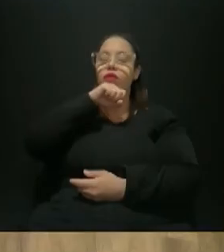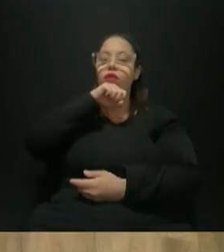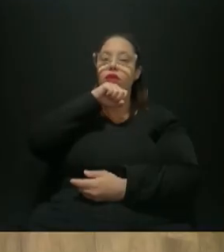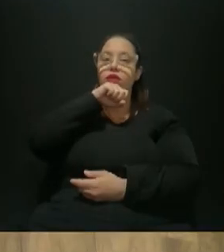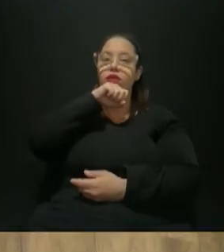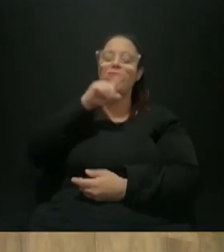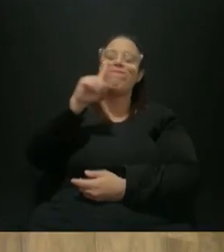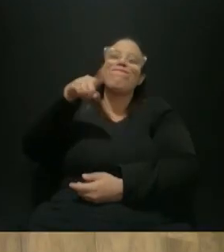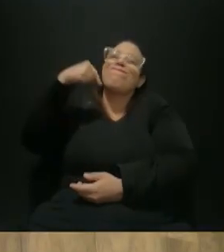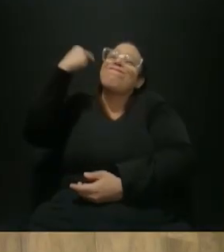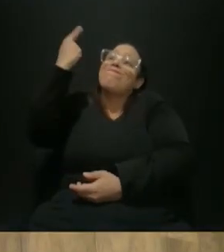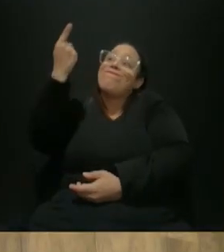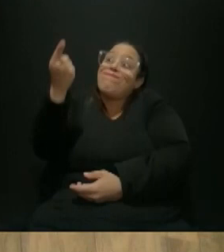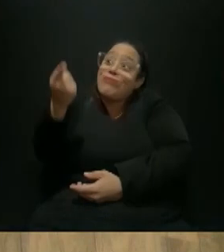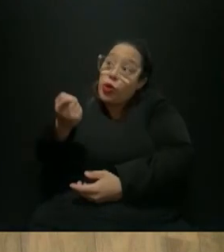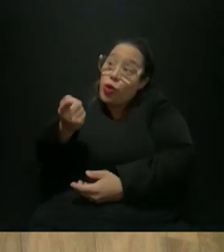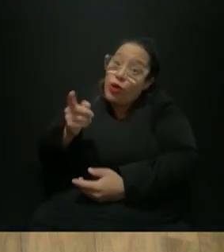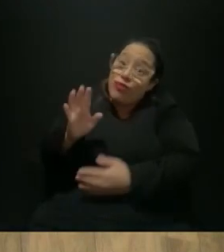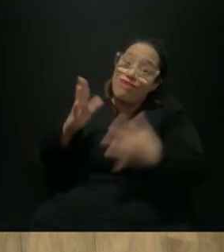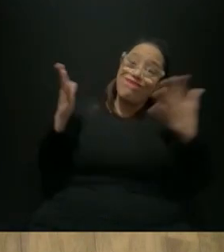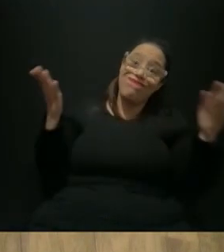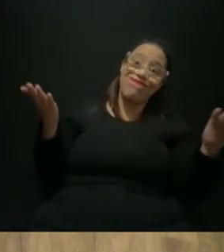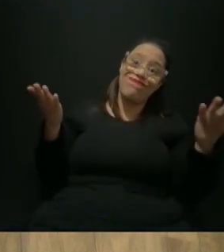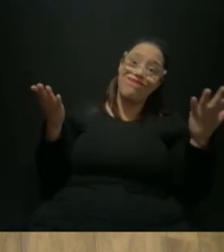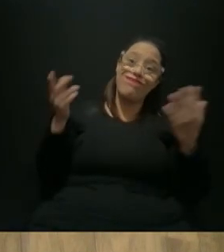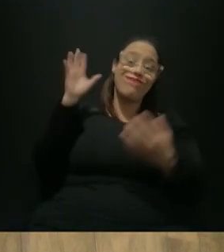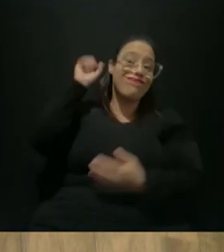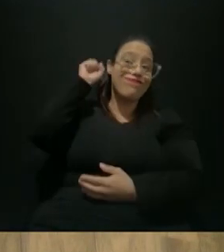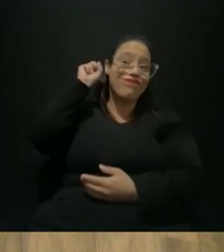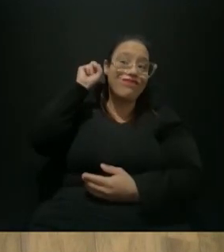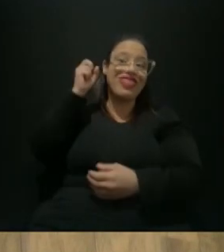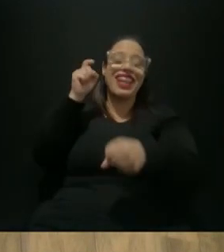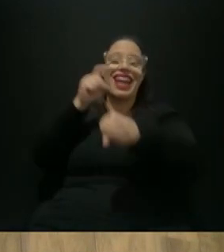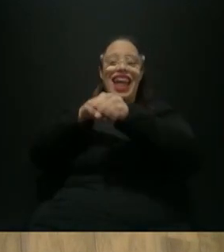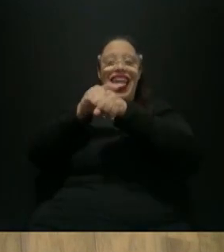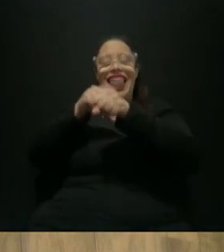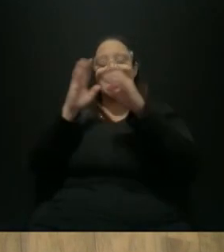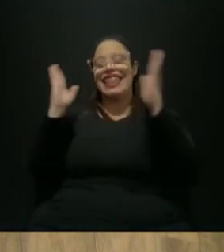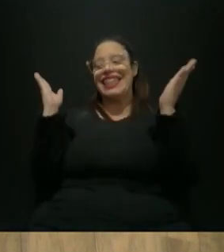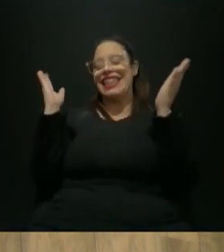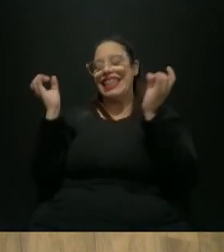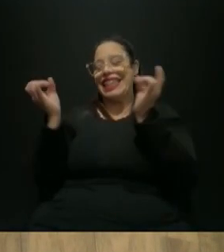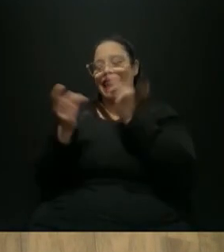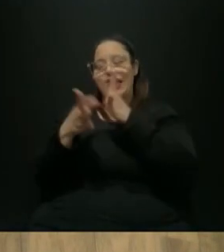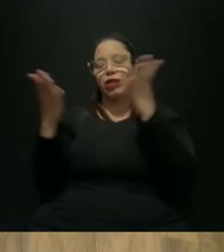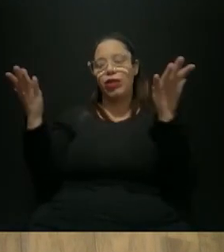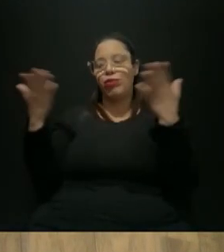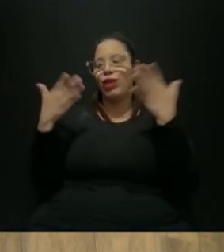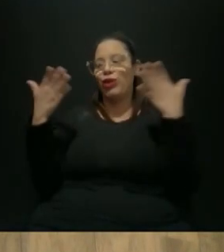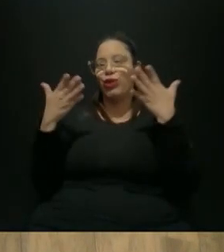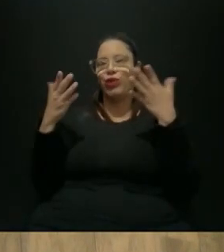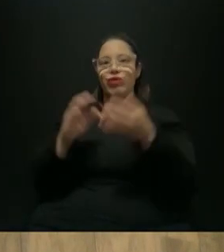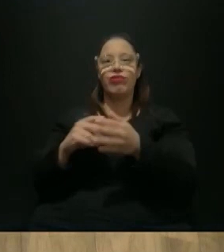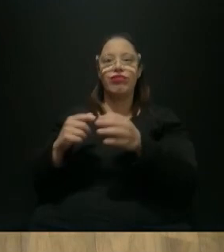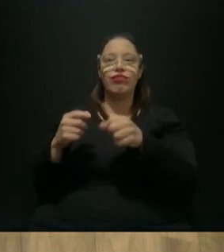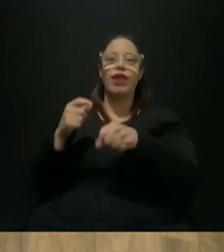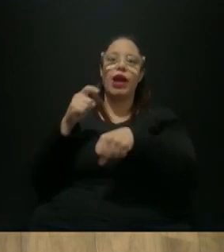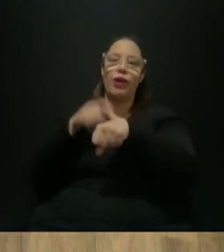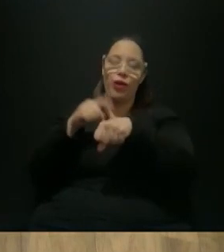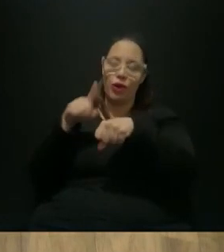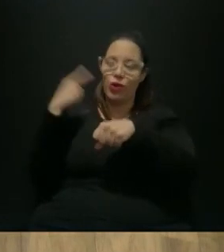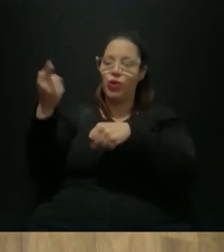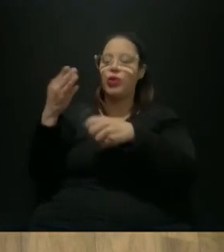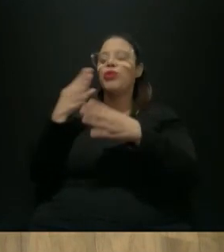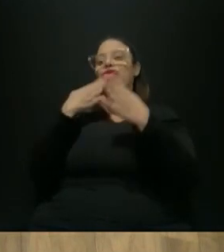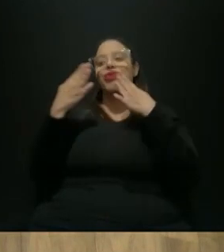outro programa, porque já me disseram aqui, ó, deu seu tempo, acabou o programa hoje. A gente marca um próximo bate-papo, né, que eu